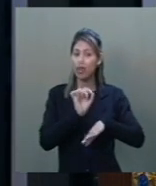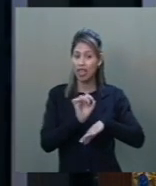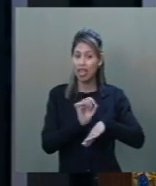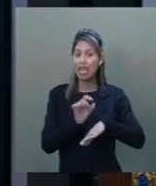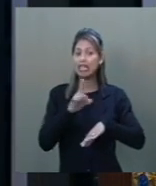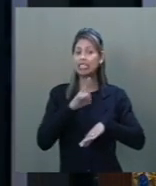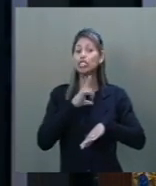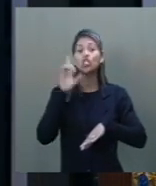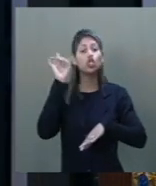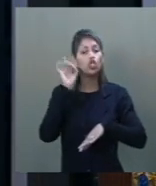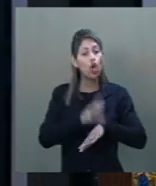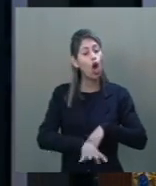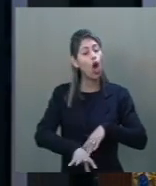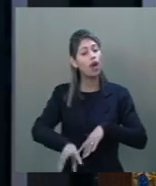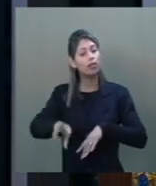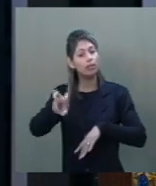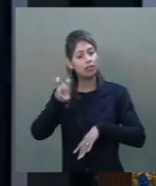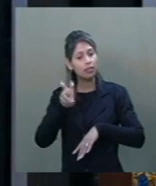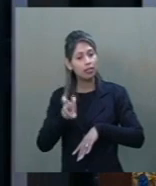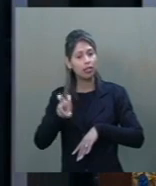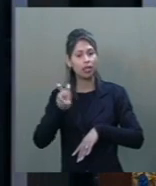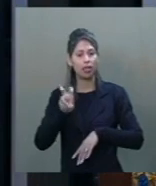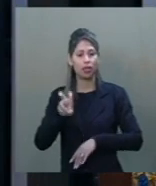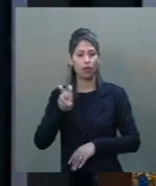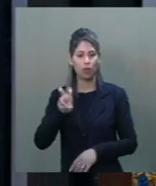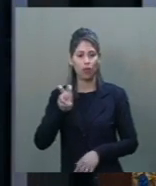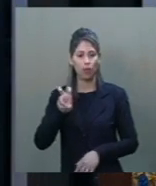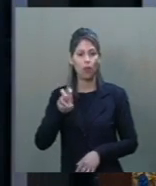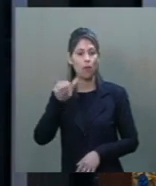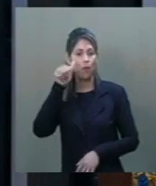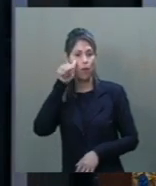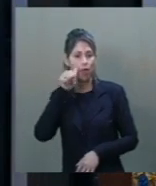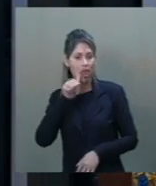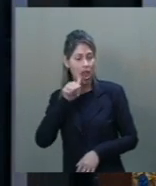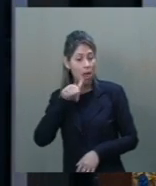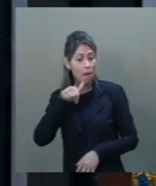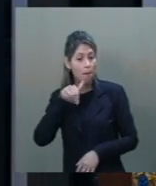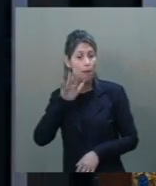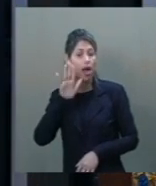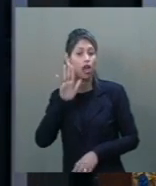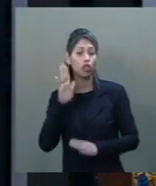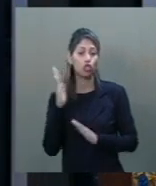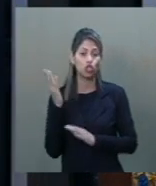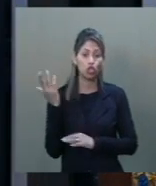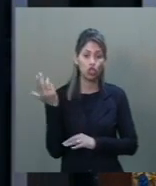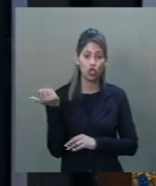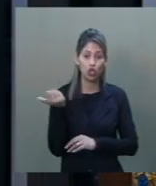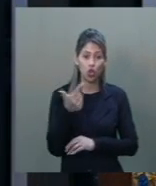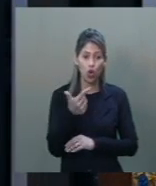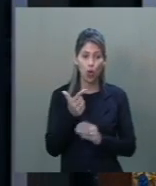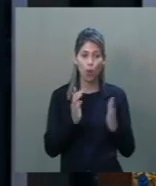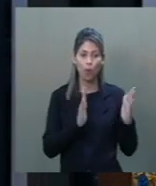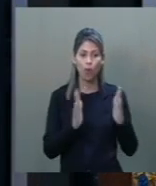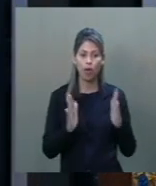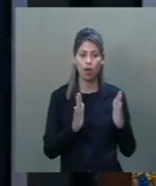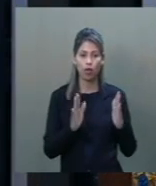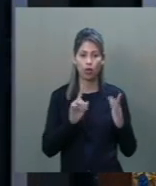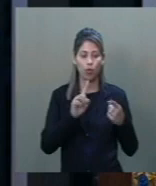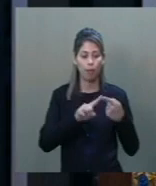apenas 5 mulheres tiveram mais de um mandato. Uma delas foi Marluce